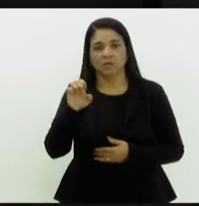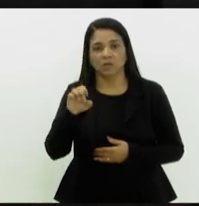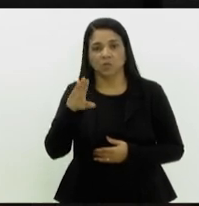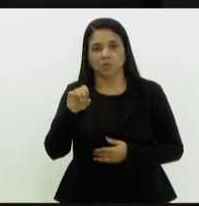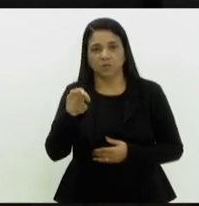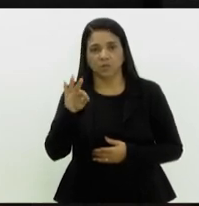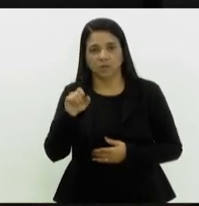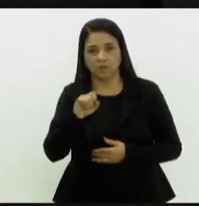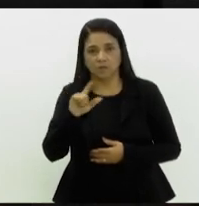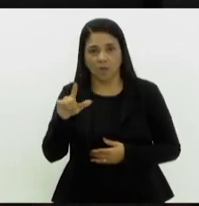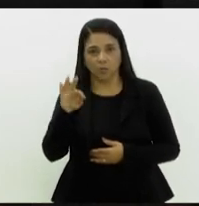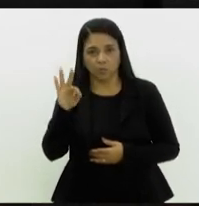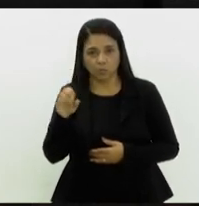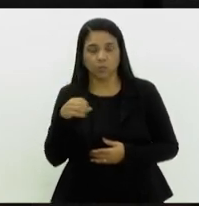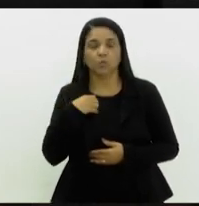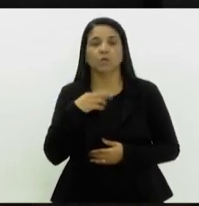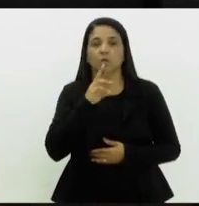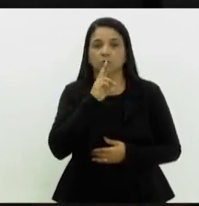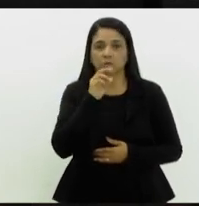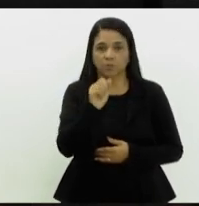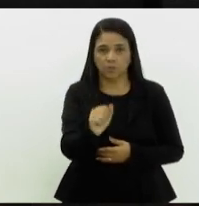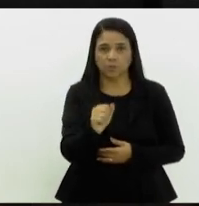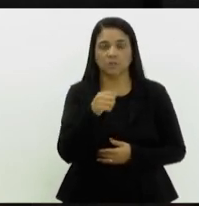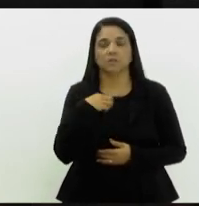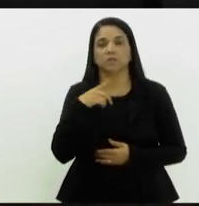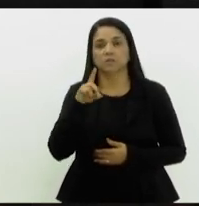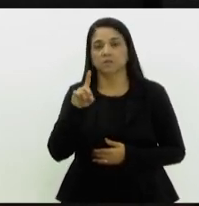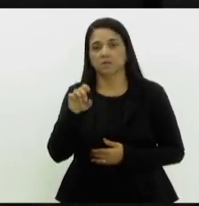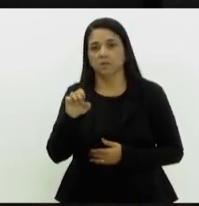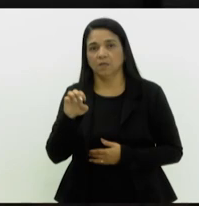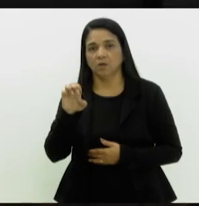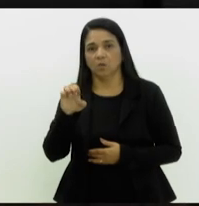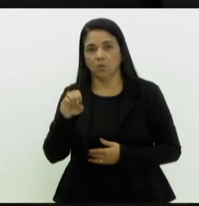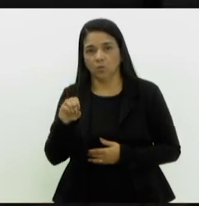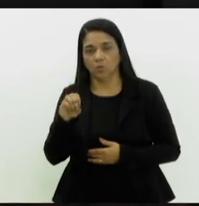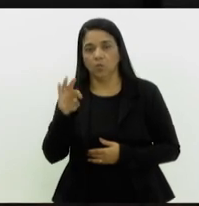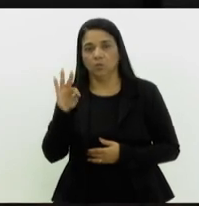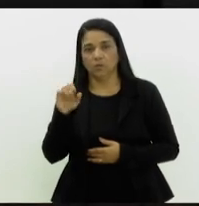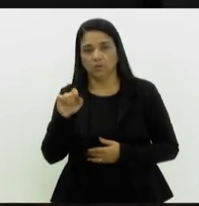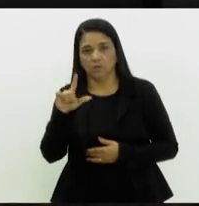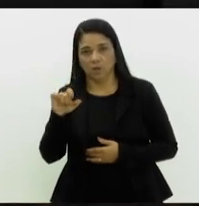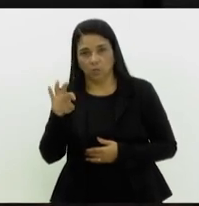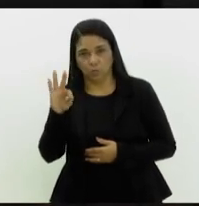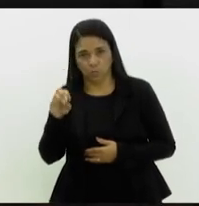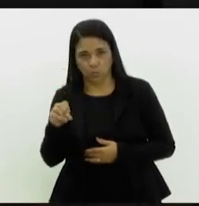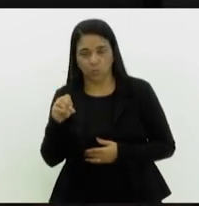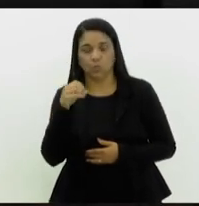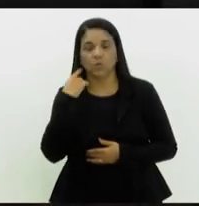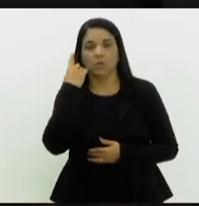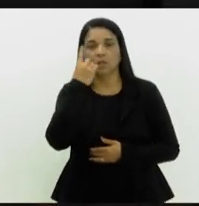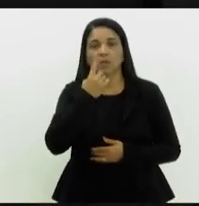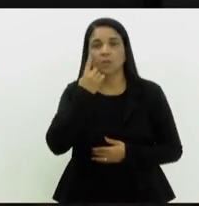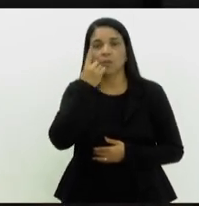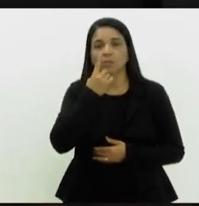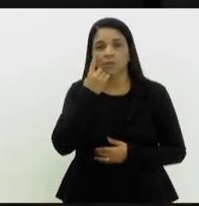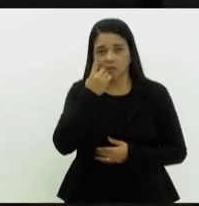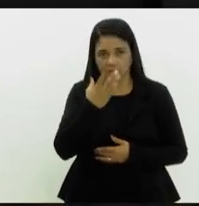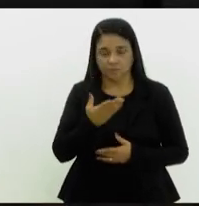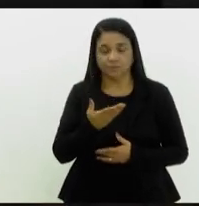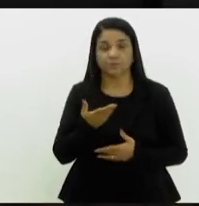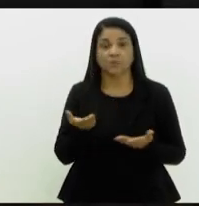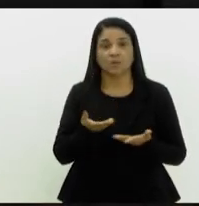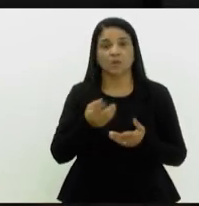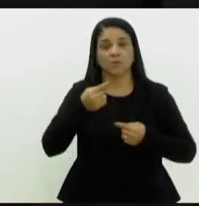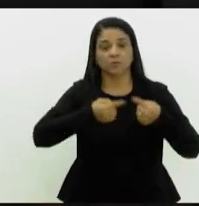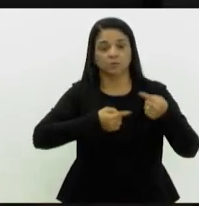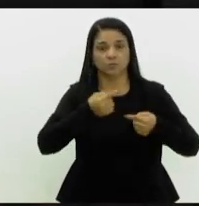Rodrigo Amorim e doutor Deodalto. Em discussão, para discutir, deputada